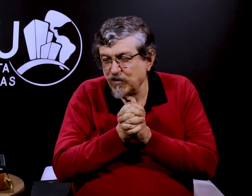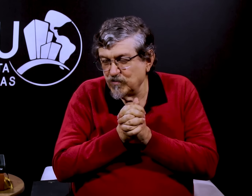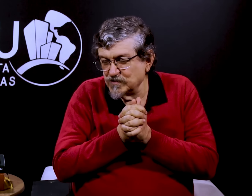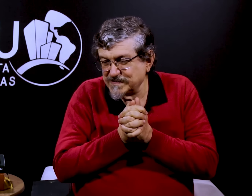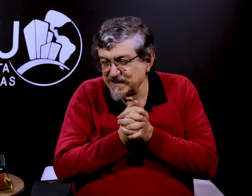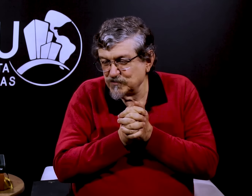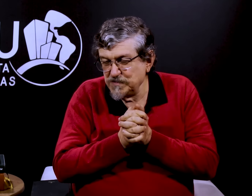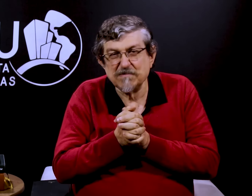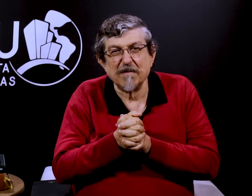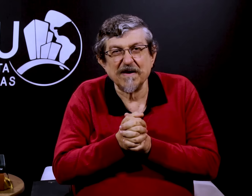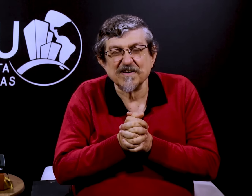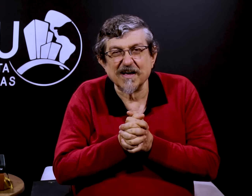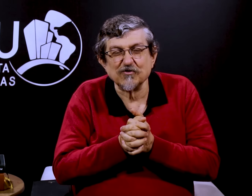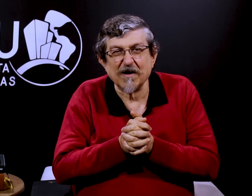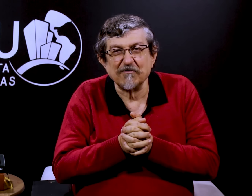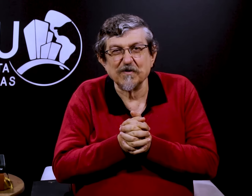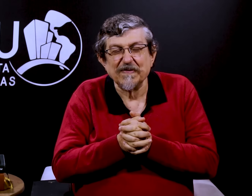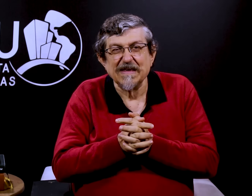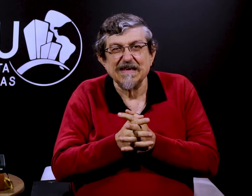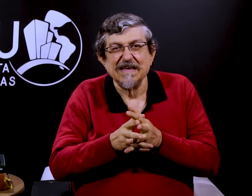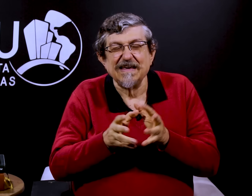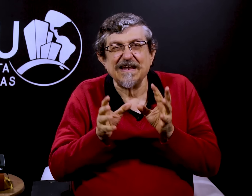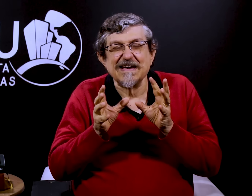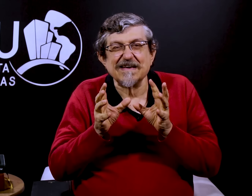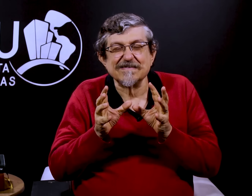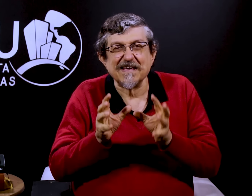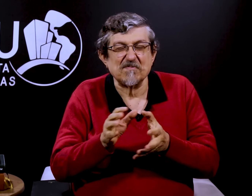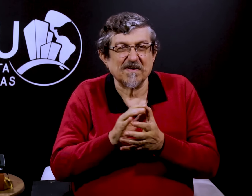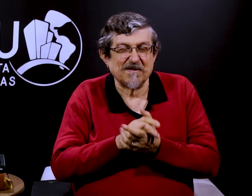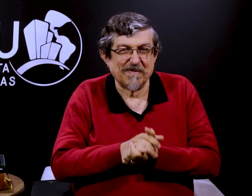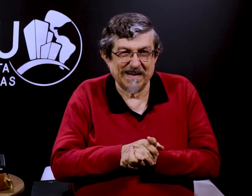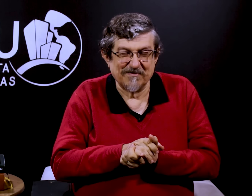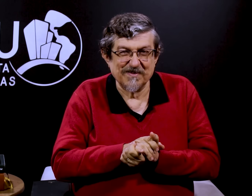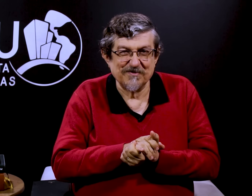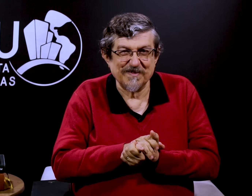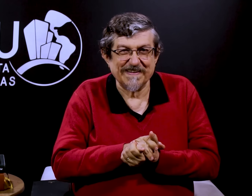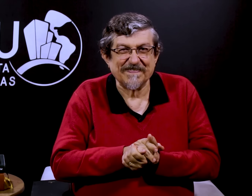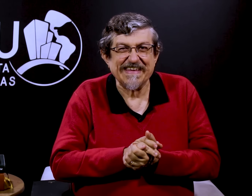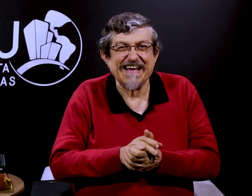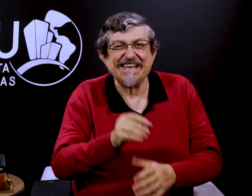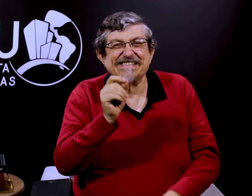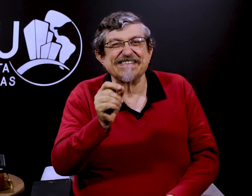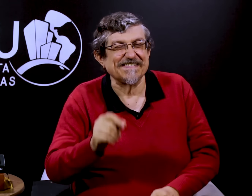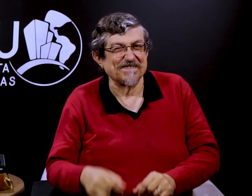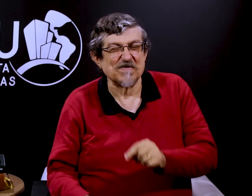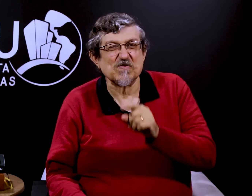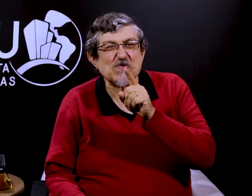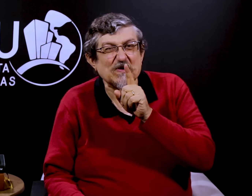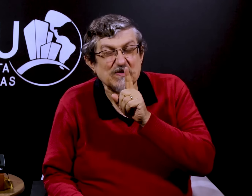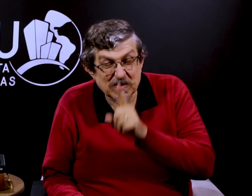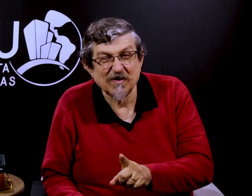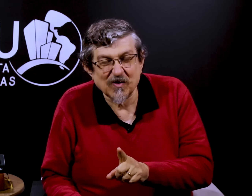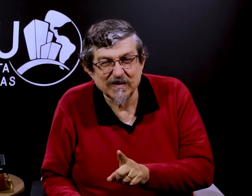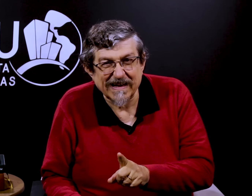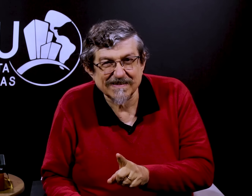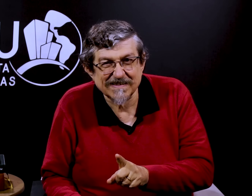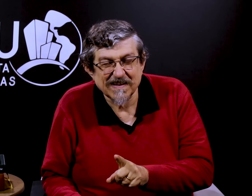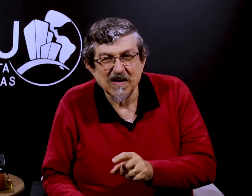imaginar como sendo minimamente razoável, ele recebe essa palavra divina. Aí sim, quando